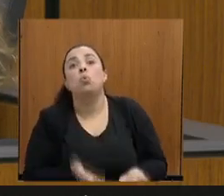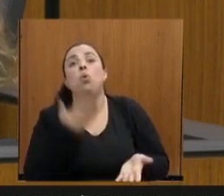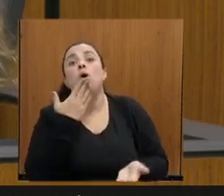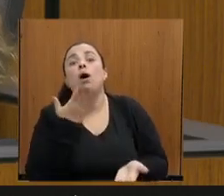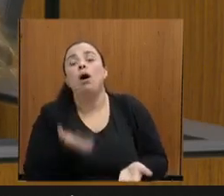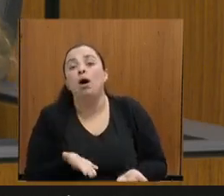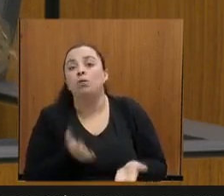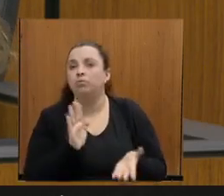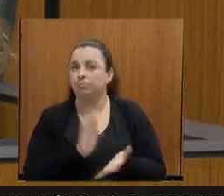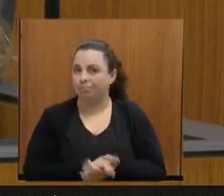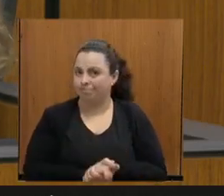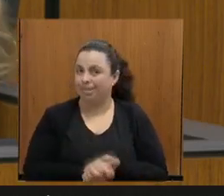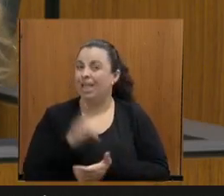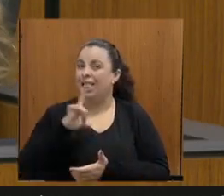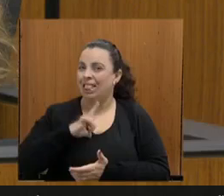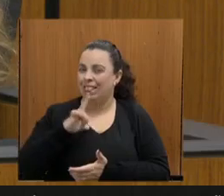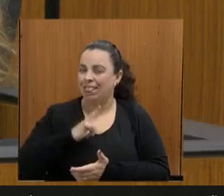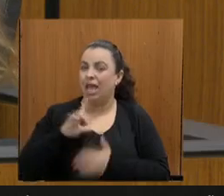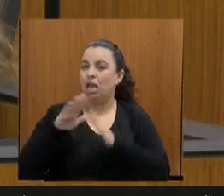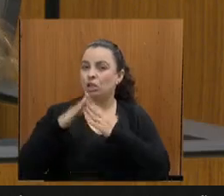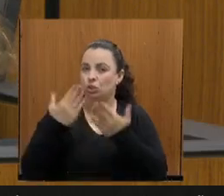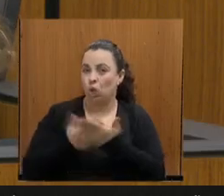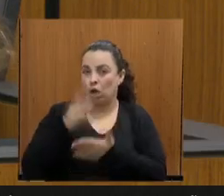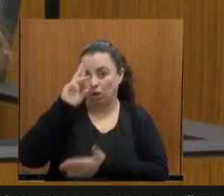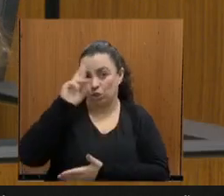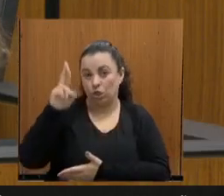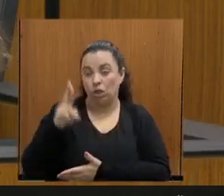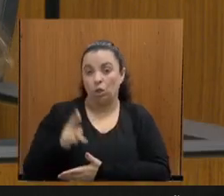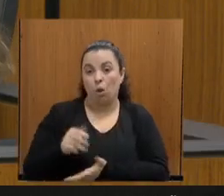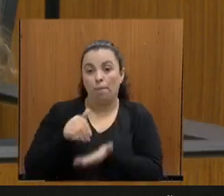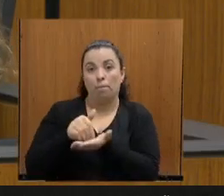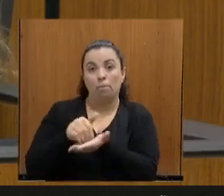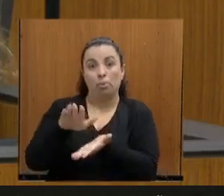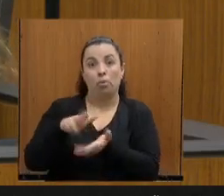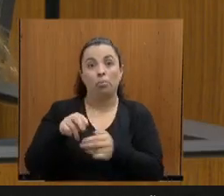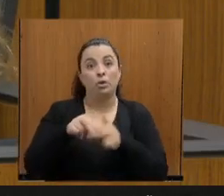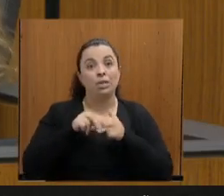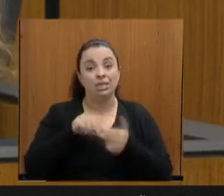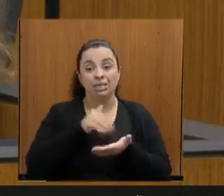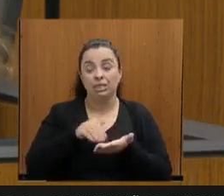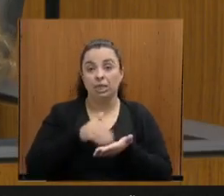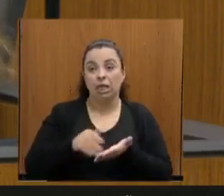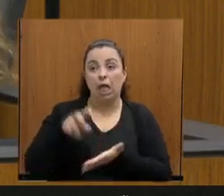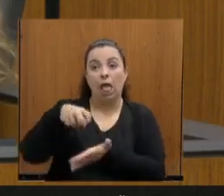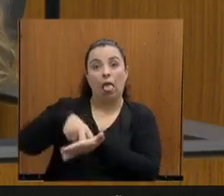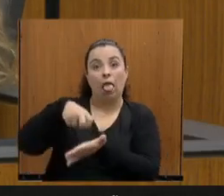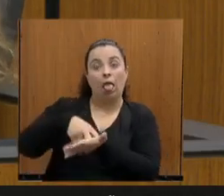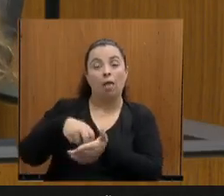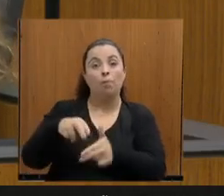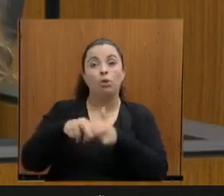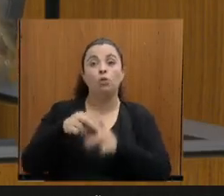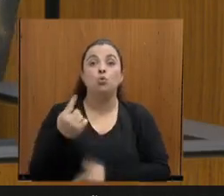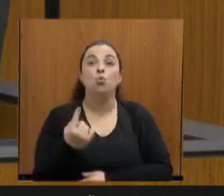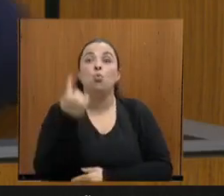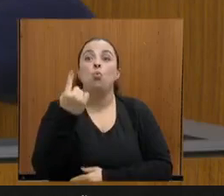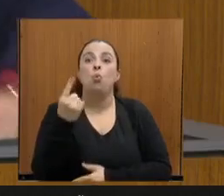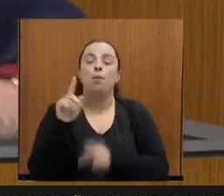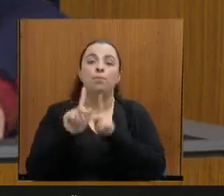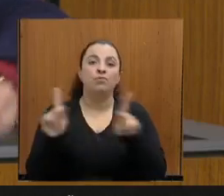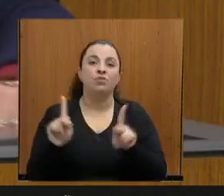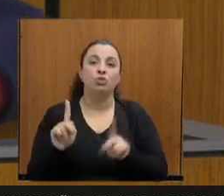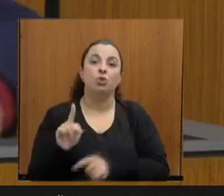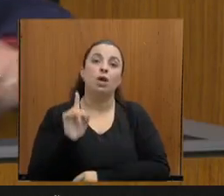diretores de escola exonerados por que a secretaria os puniu porque uma direto professora